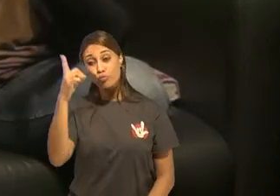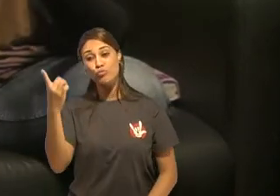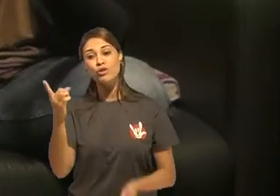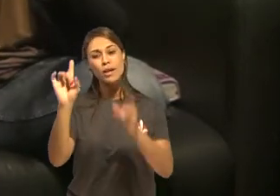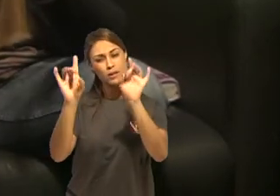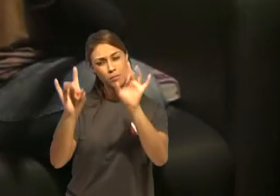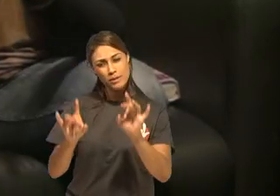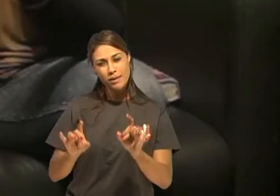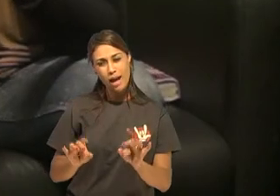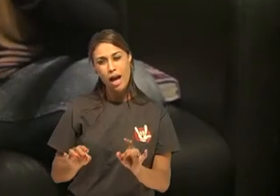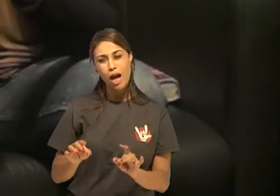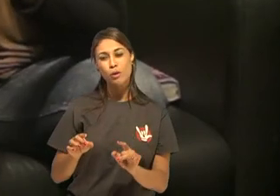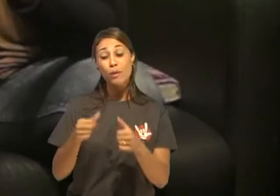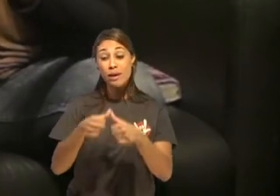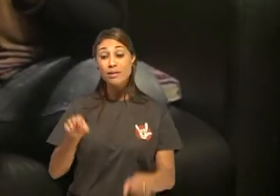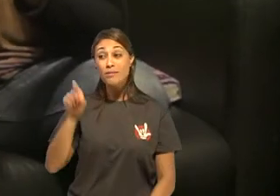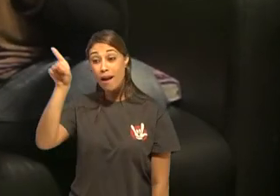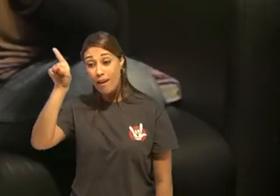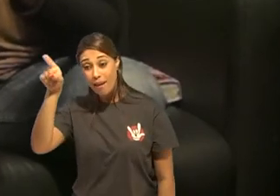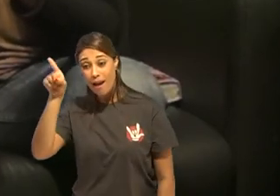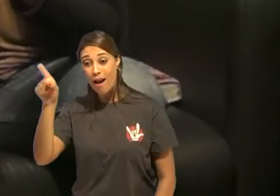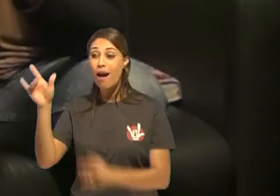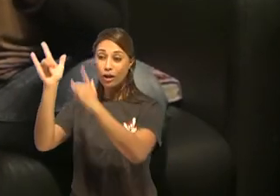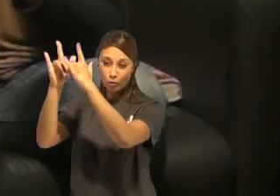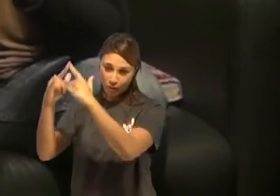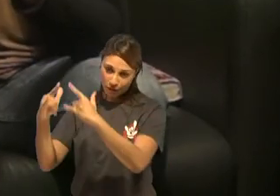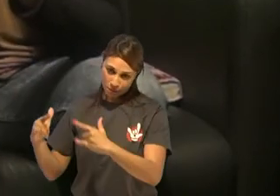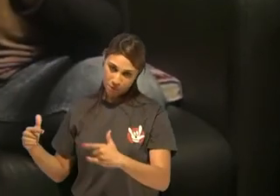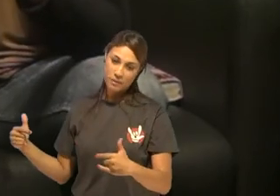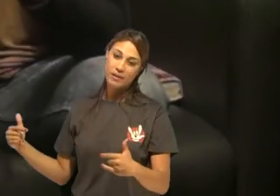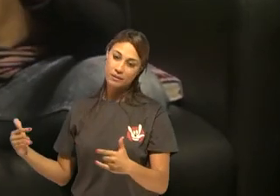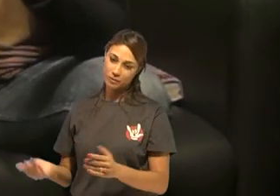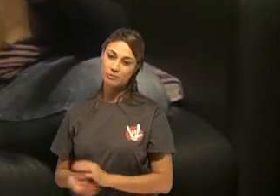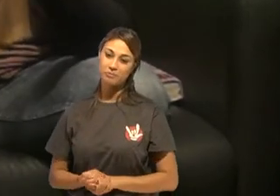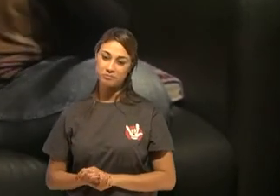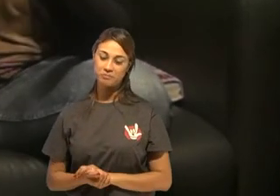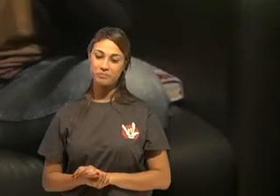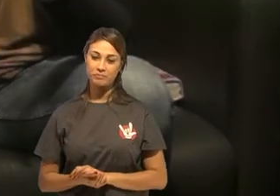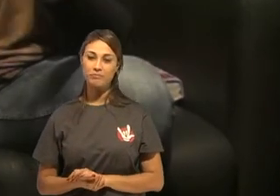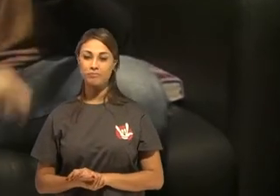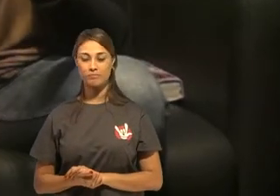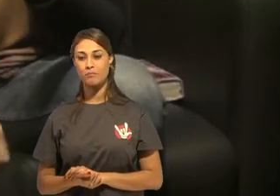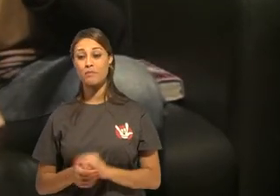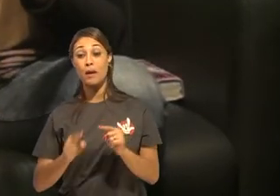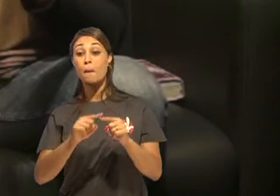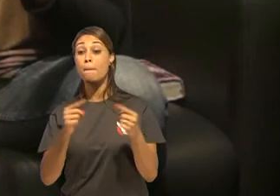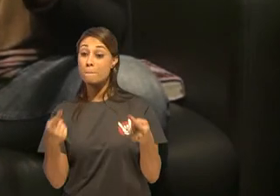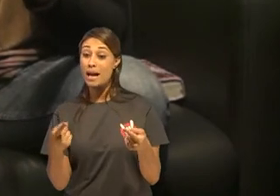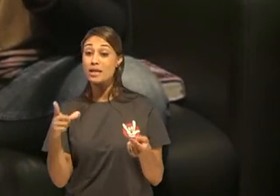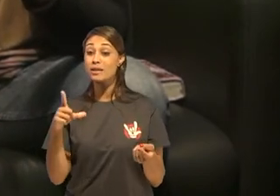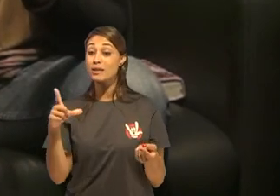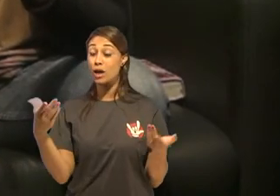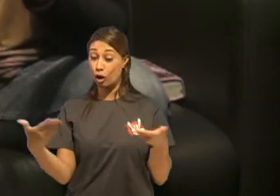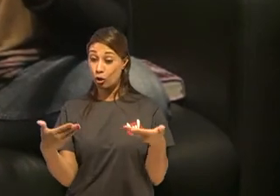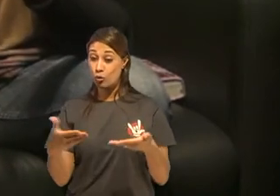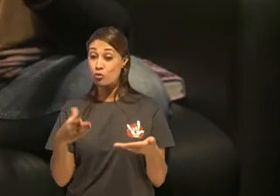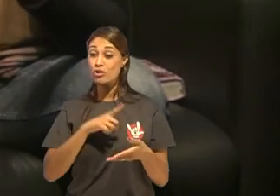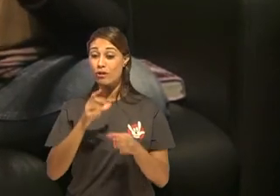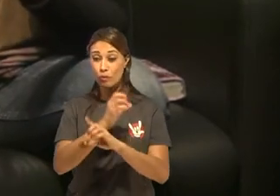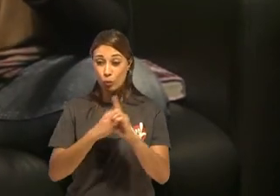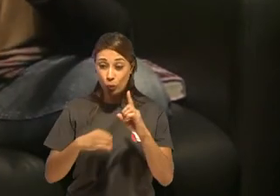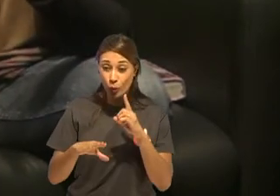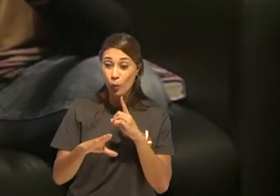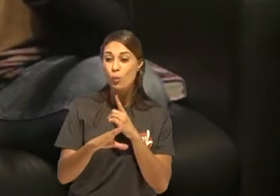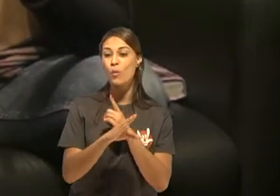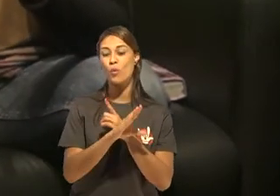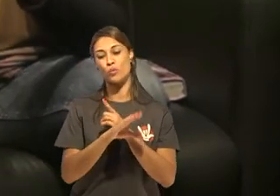a gente mudou, fez uma estratégia para colocar o encontrão hoje, justamente para a gente lembrar desses episódios. Agora a